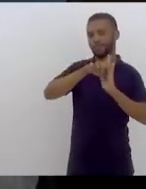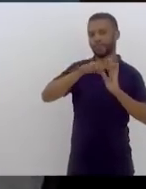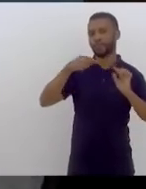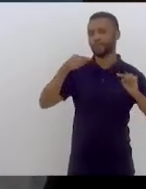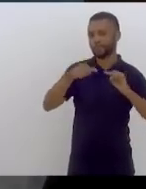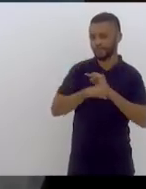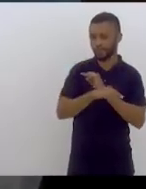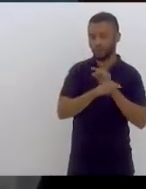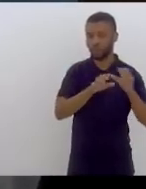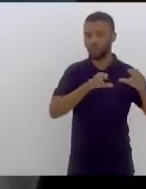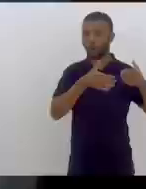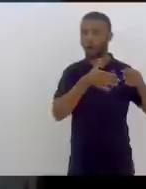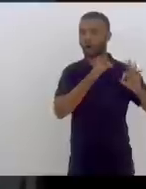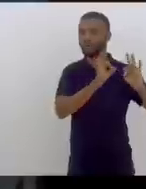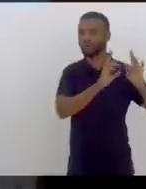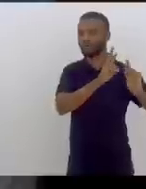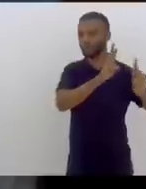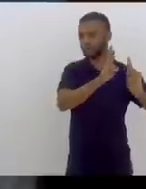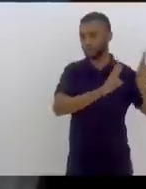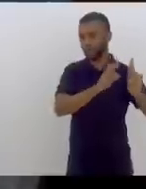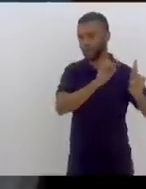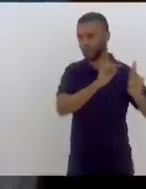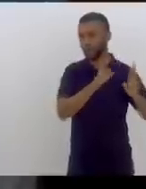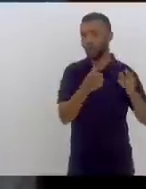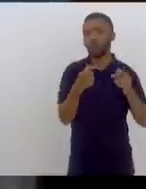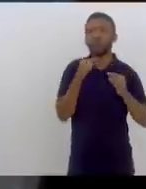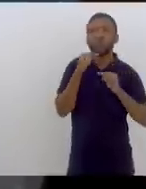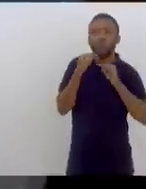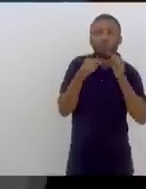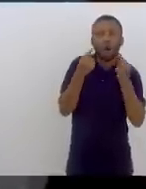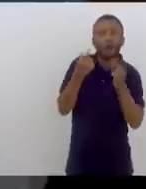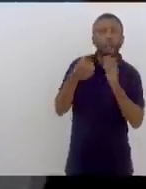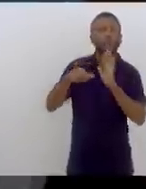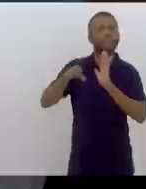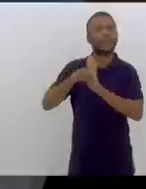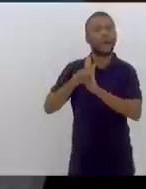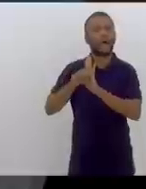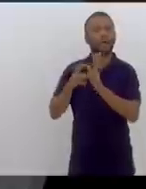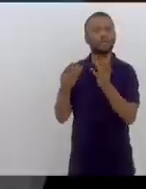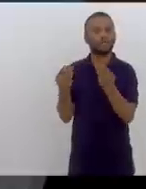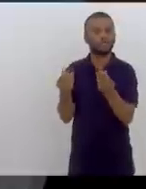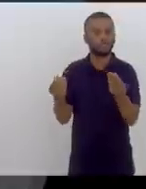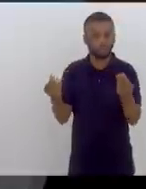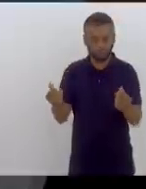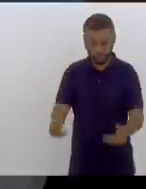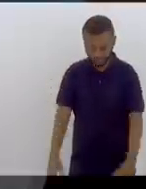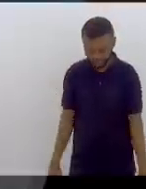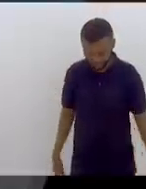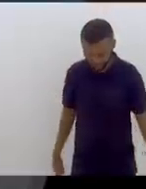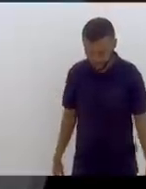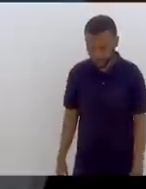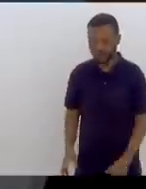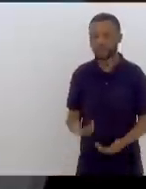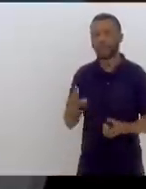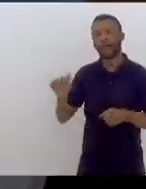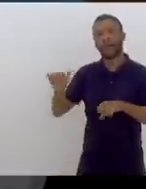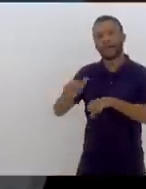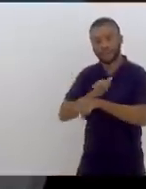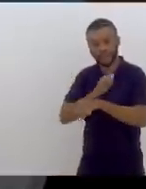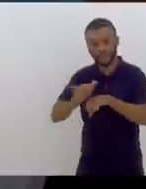o órgão técnico diz que são supostas ilegalidades em abstrato a estratégia